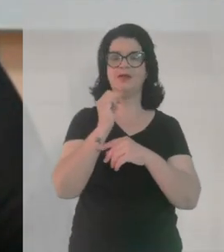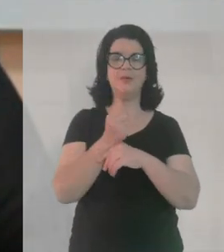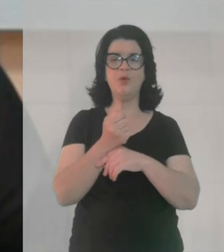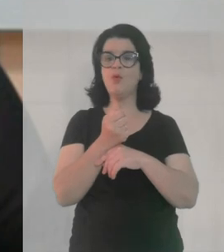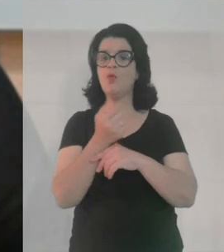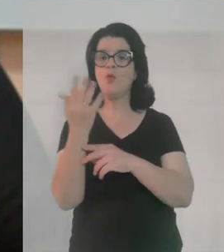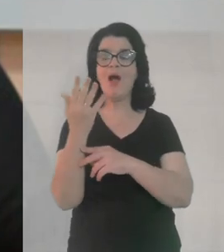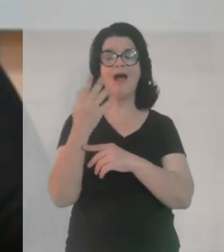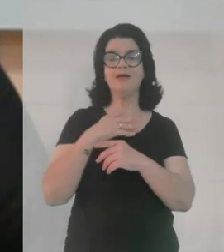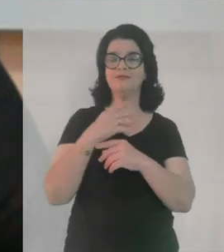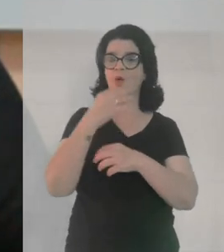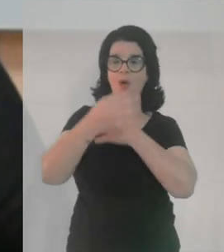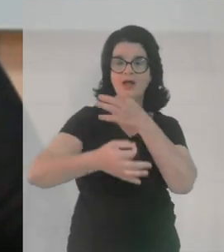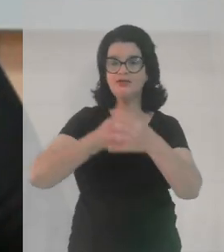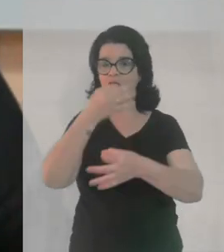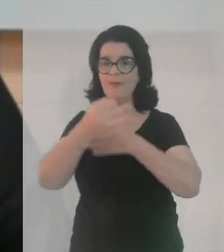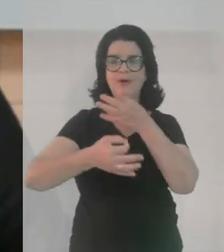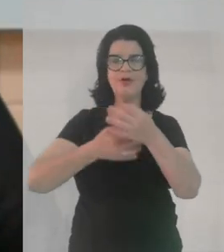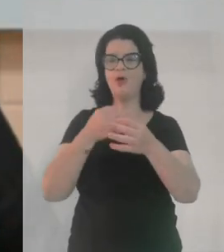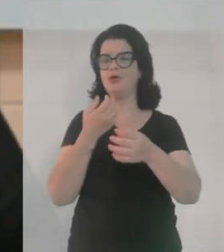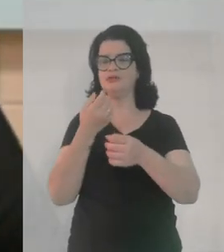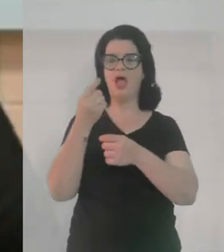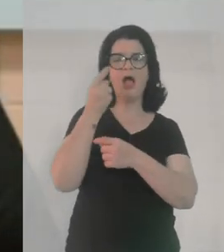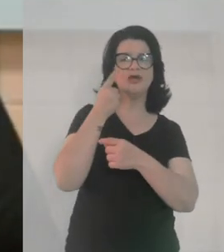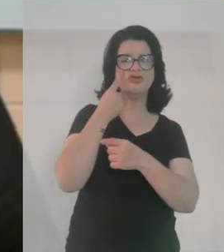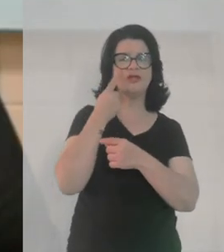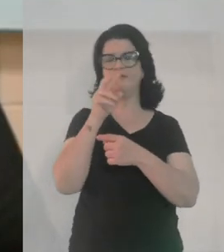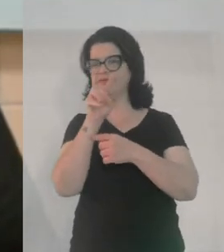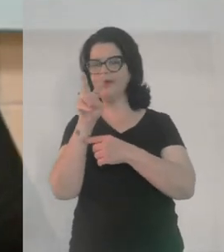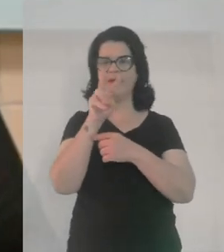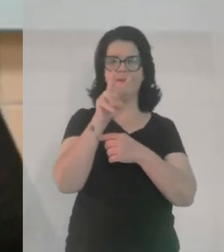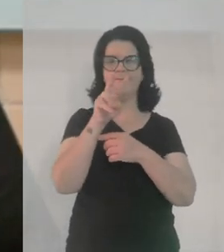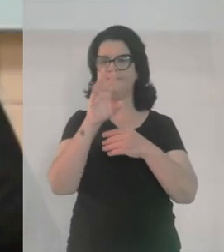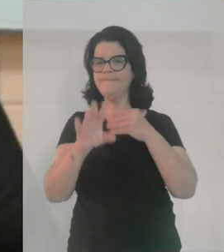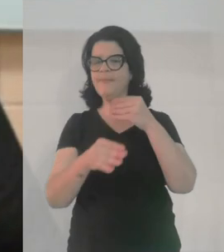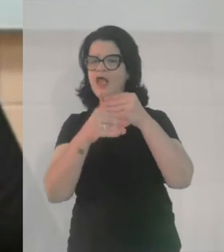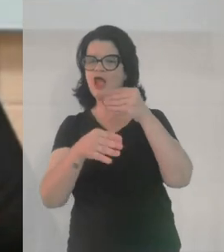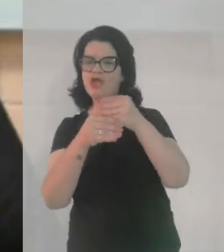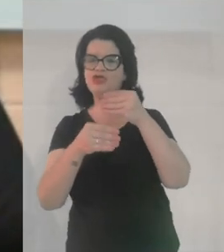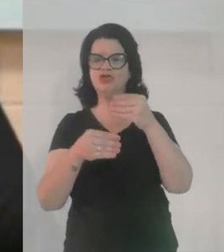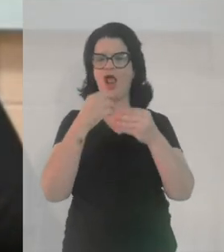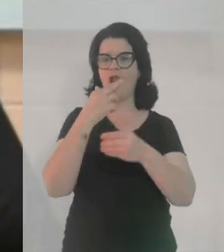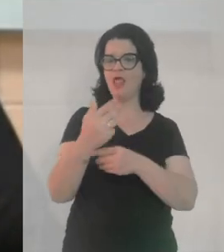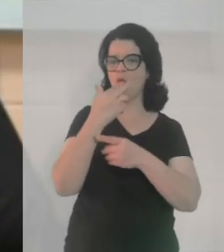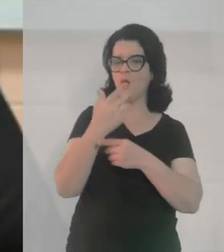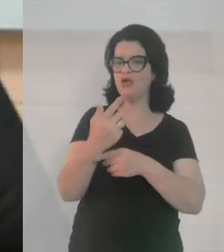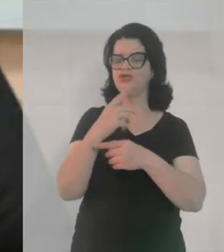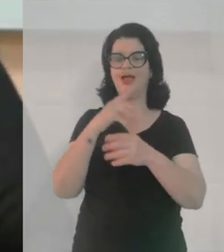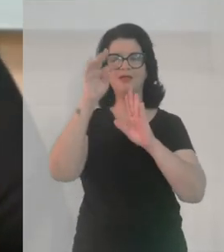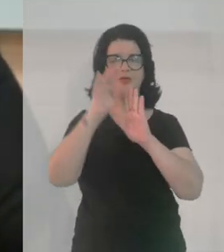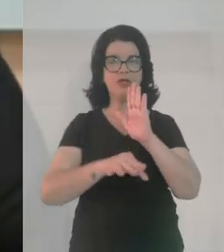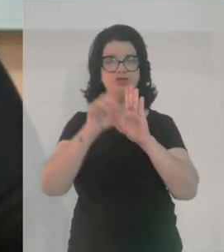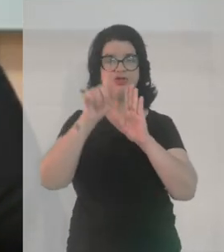quais são as pistas que a gente chama, por exemplo, pistas extralinguísticas, né, desse texto. Então, em